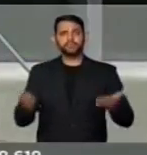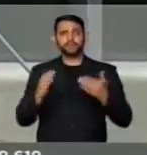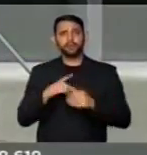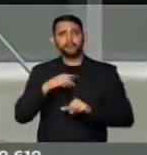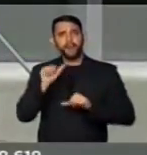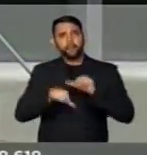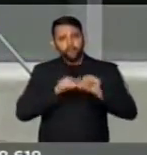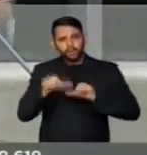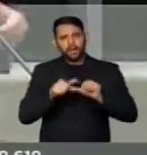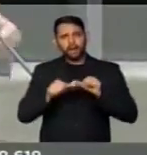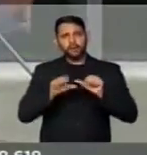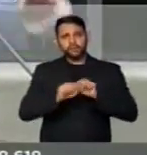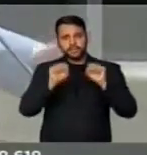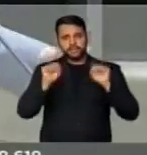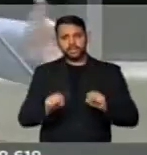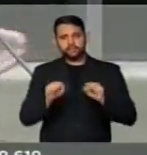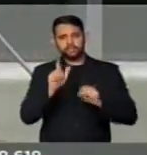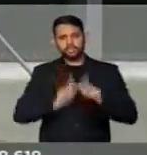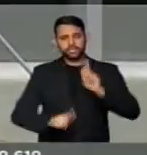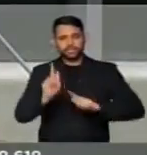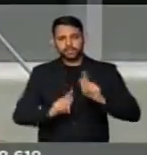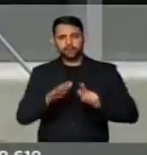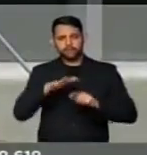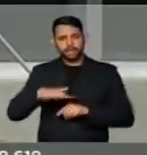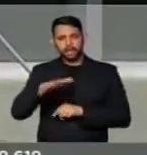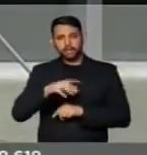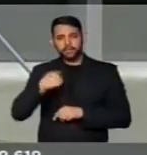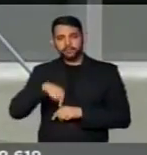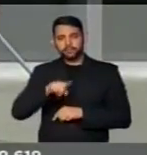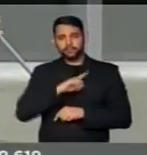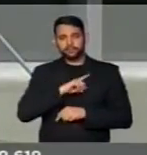para modificar o sistema de gestão. Nós,